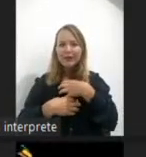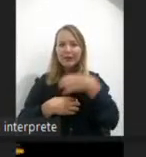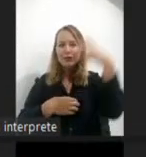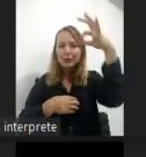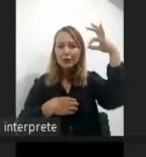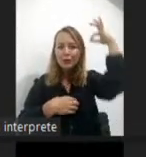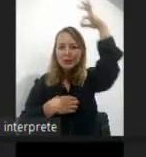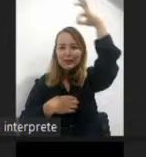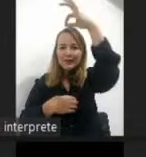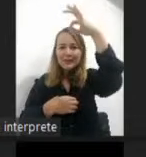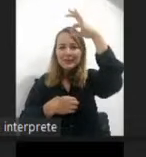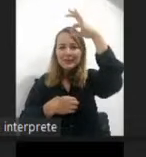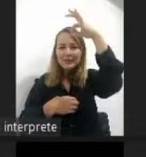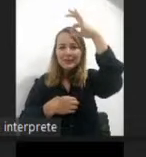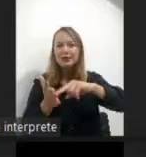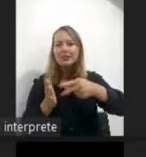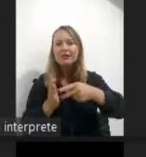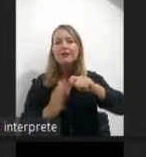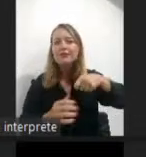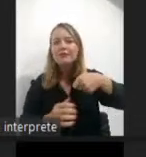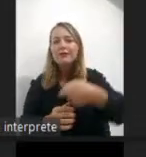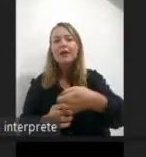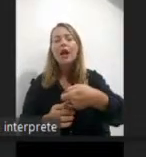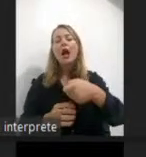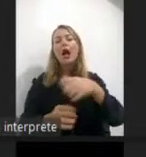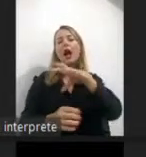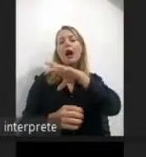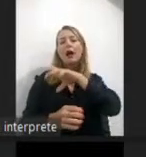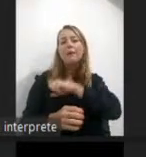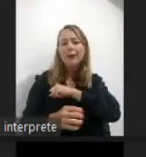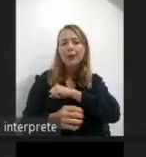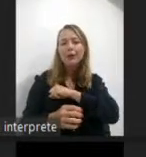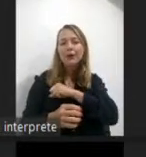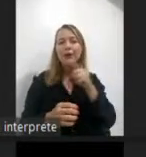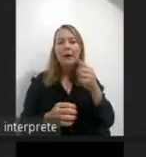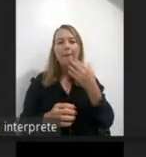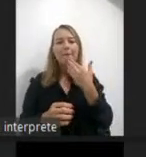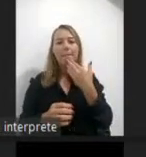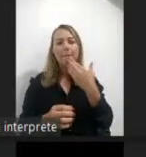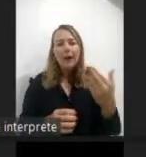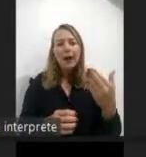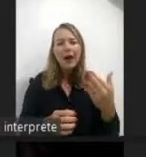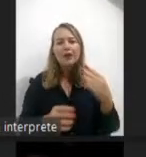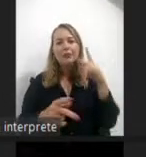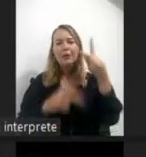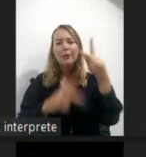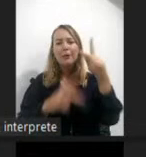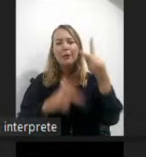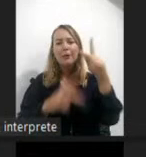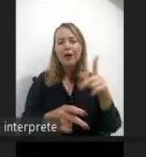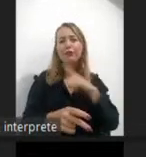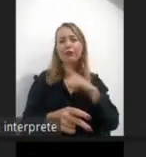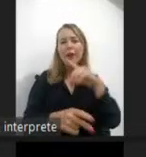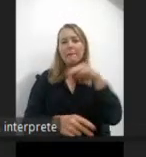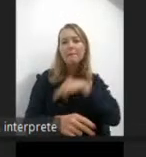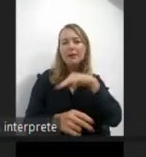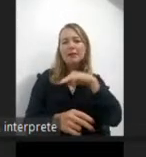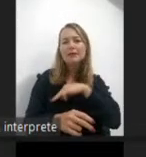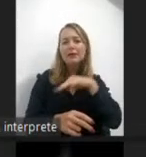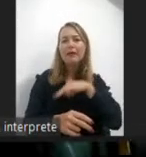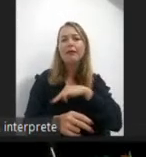Espírito Santo de Deus clama para que a misericórdia seja o substantivo que individualize o maior número possível de